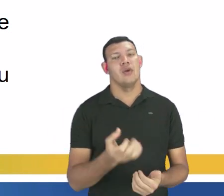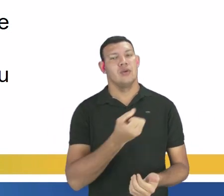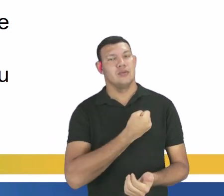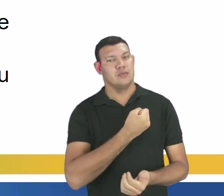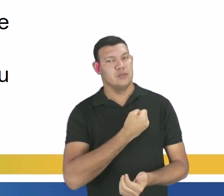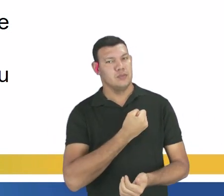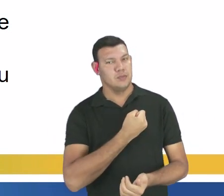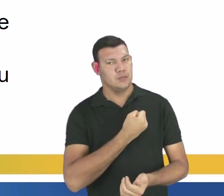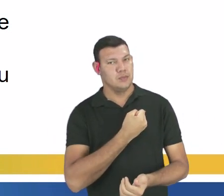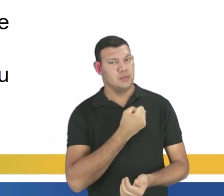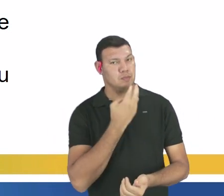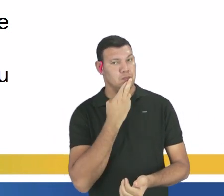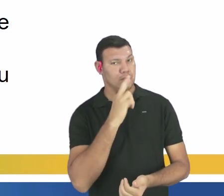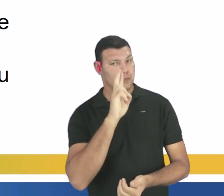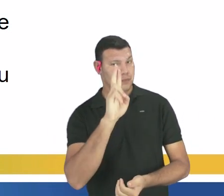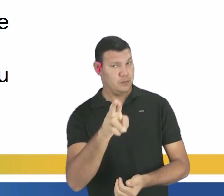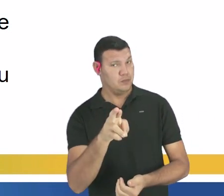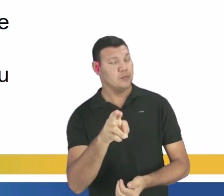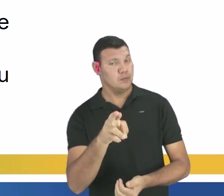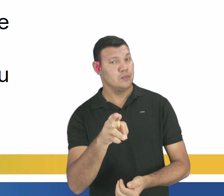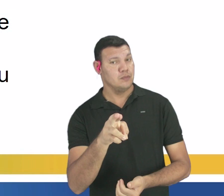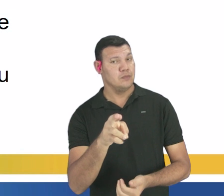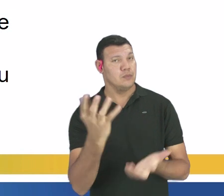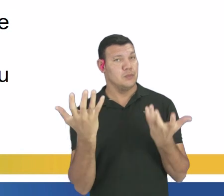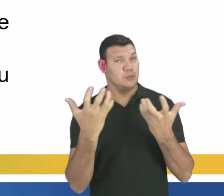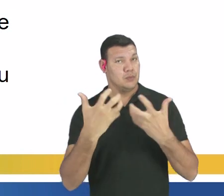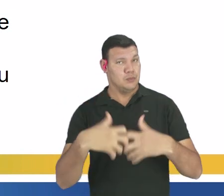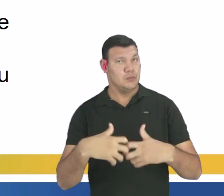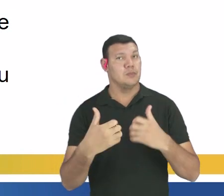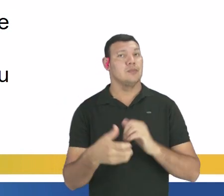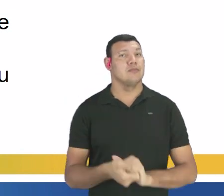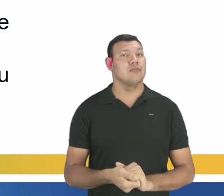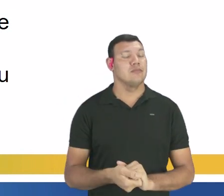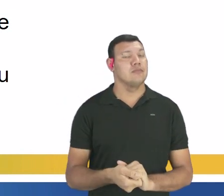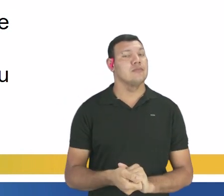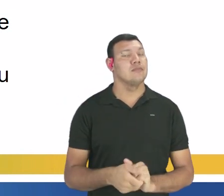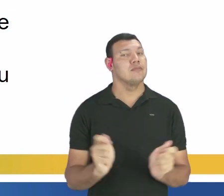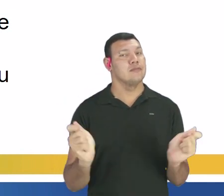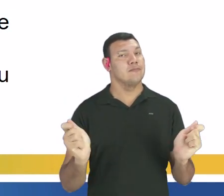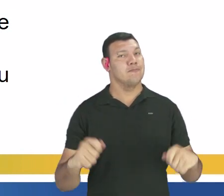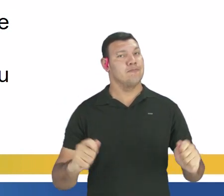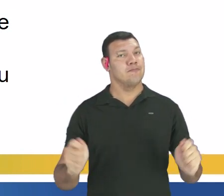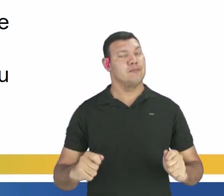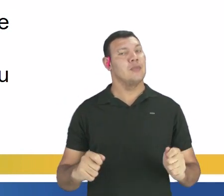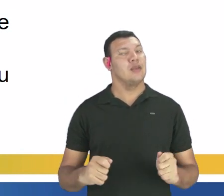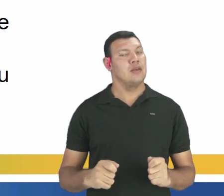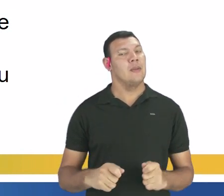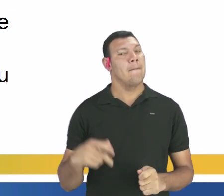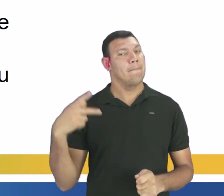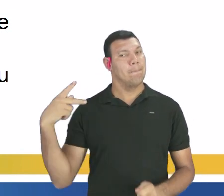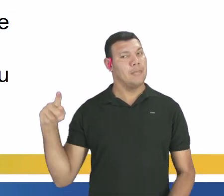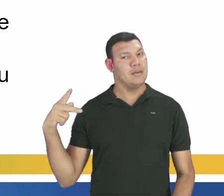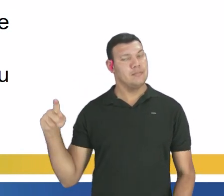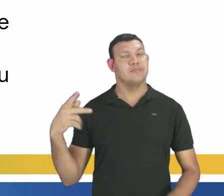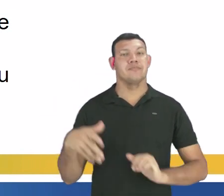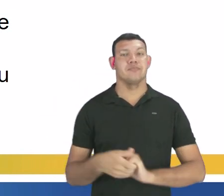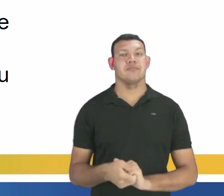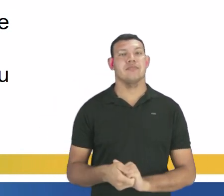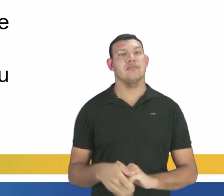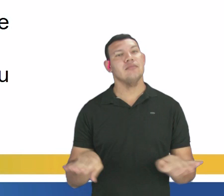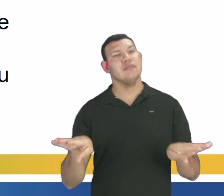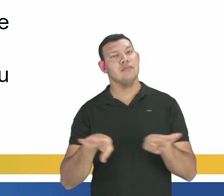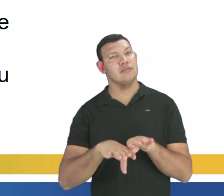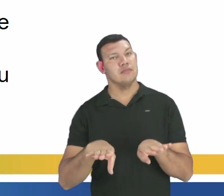equação algébrica de coeficientes reais é necessariamente par, tudo bem? Uma outra